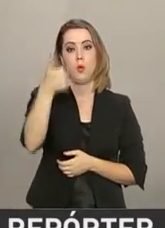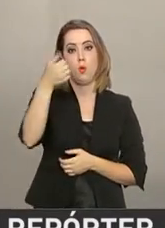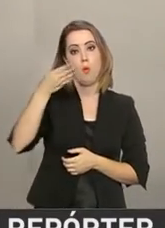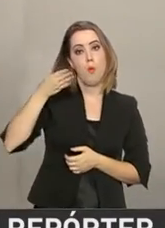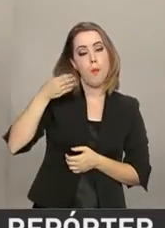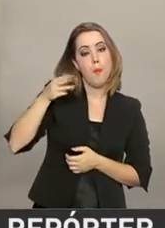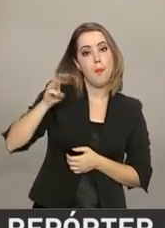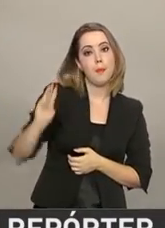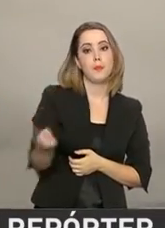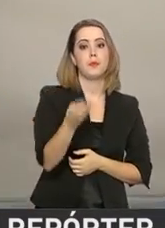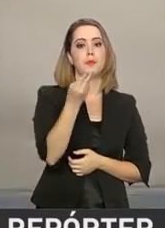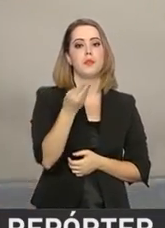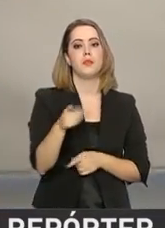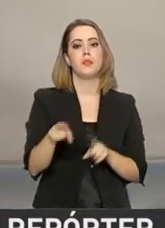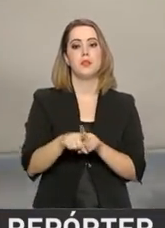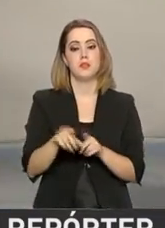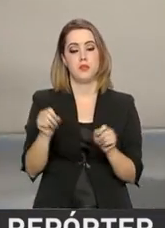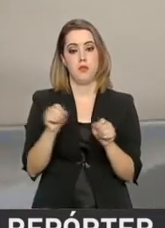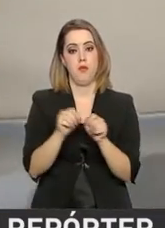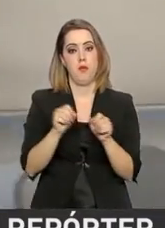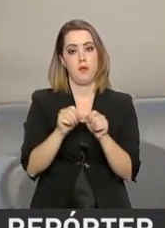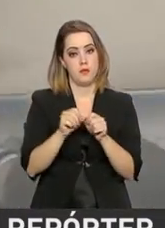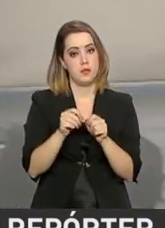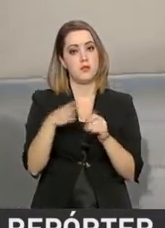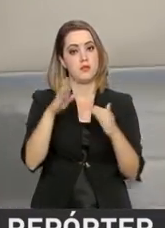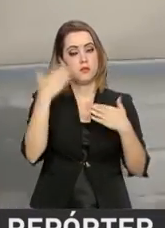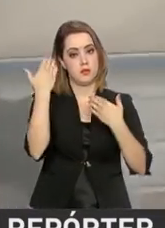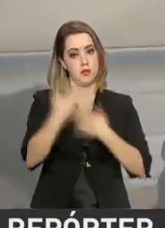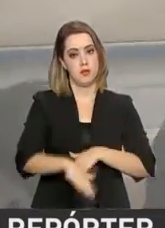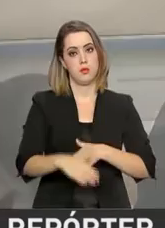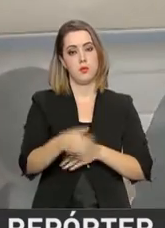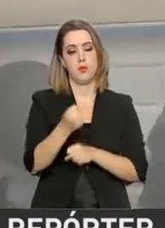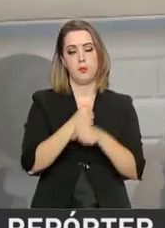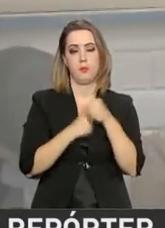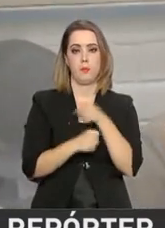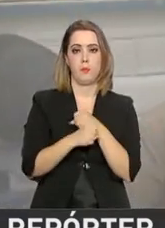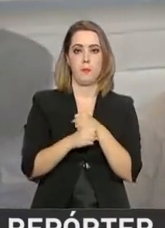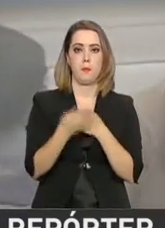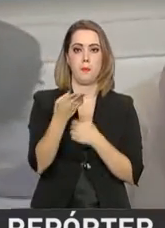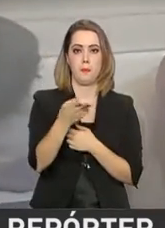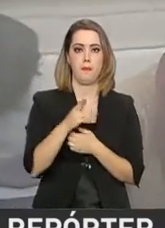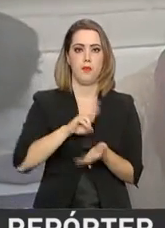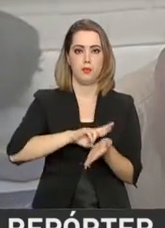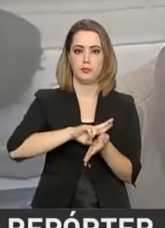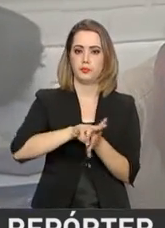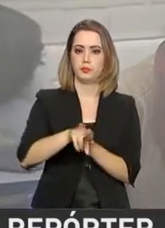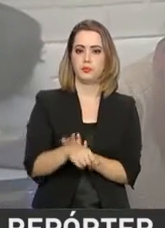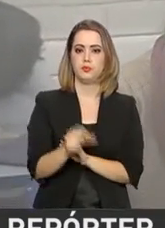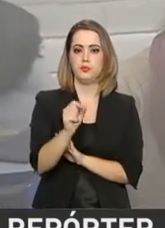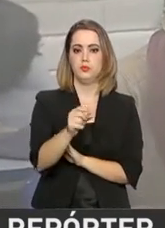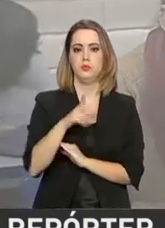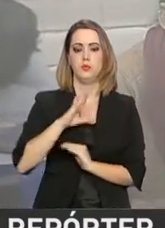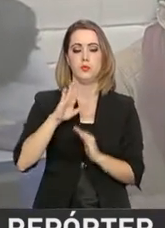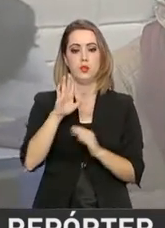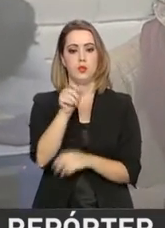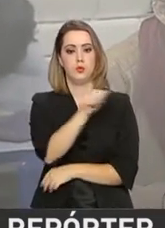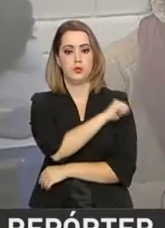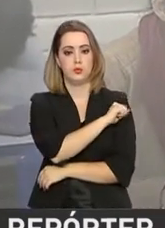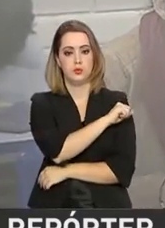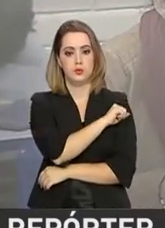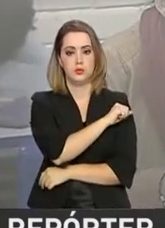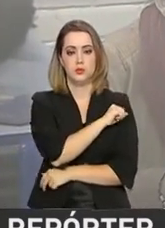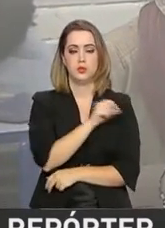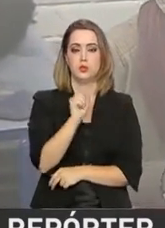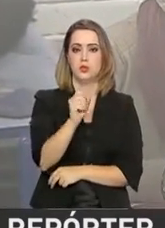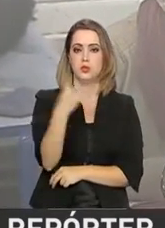1.200.000 alunos fizeram a prova do Enem em todo o país no ano passado. São considerados os estudantes que